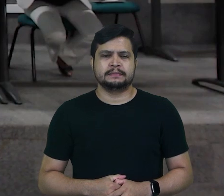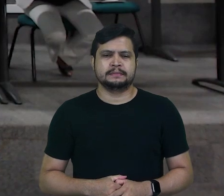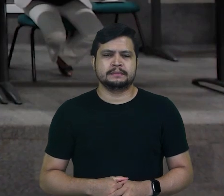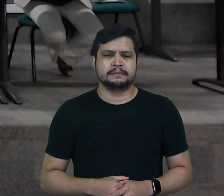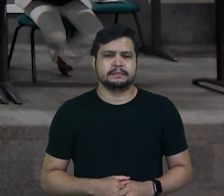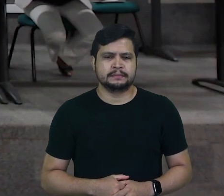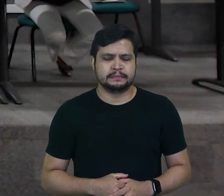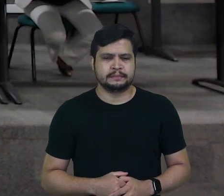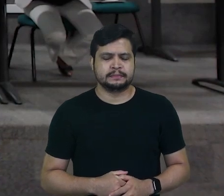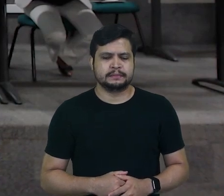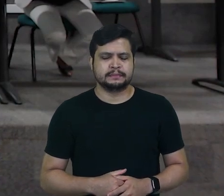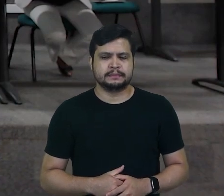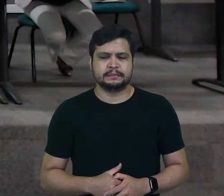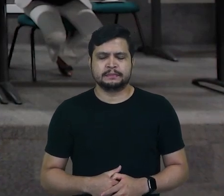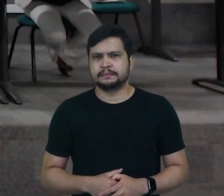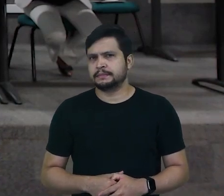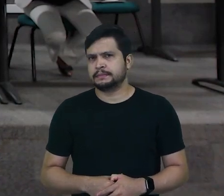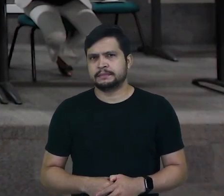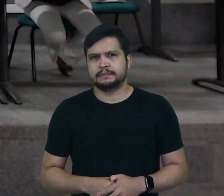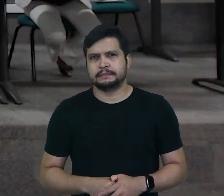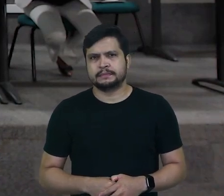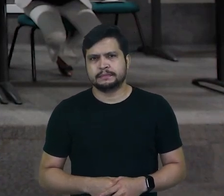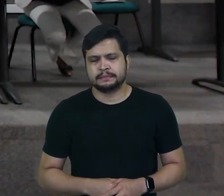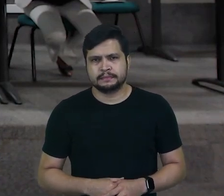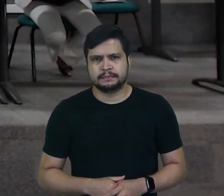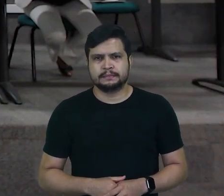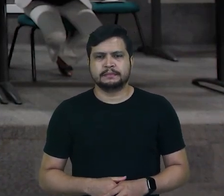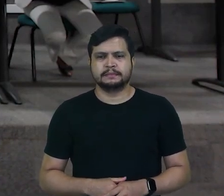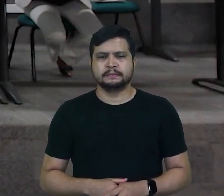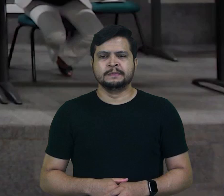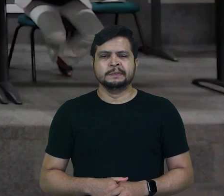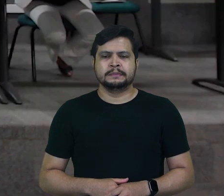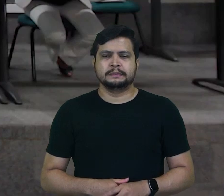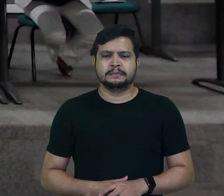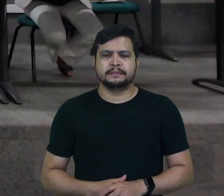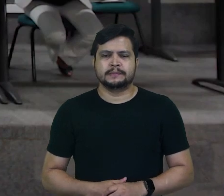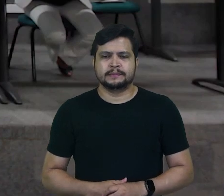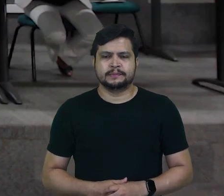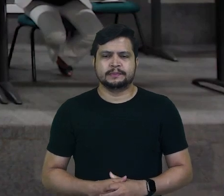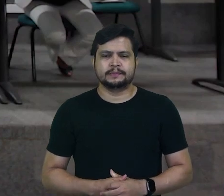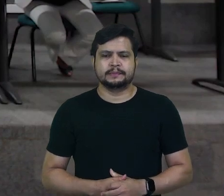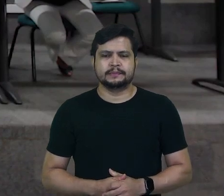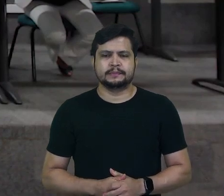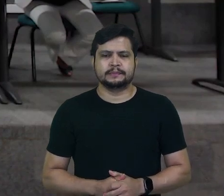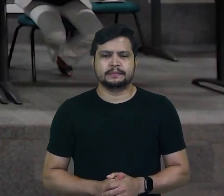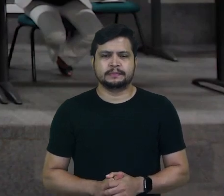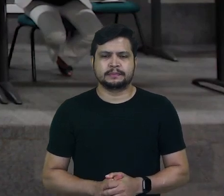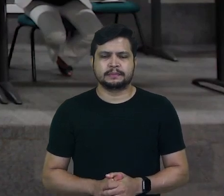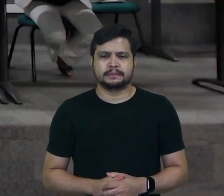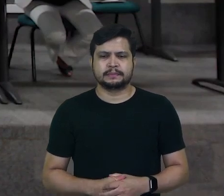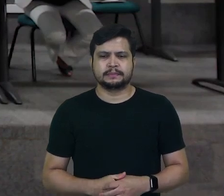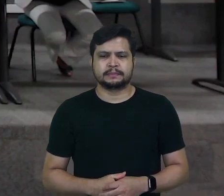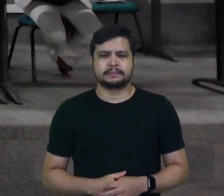e voltava a pé de casa, porque não tinha dinheiro para poder se deslocar. E eu perguntava onde é que ela morava, e era